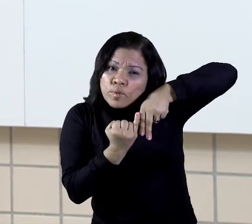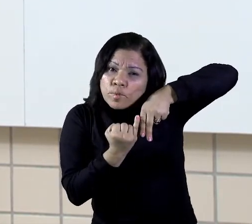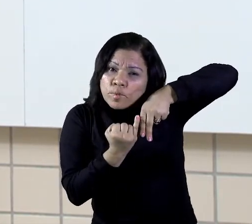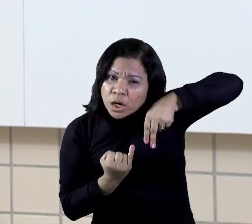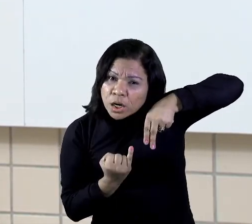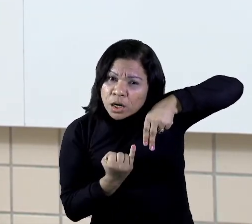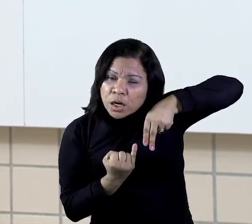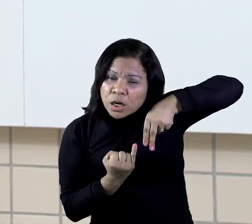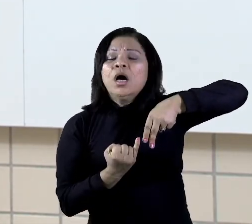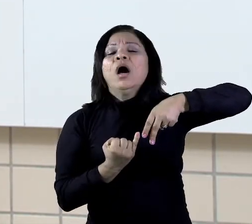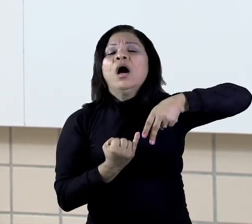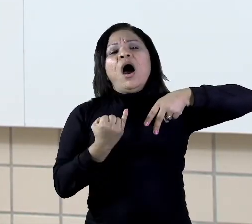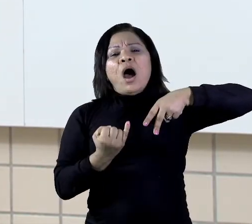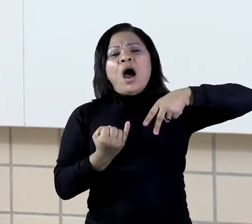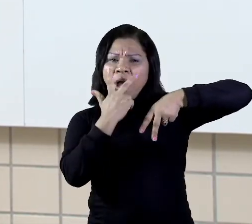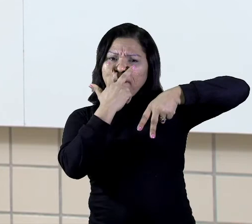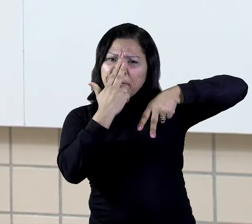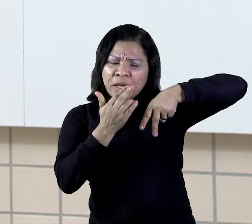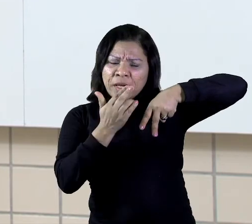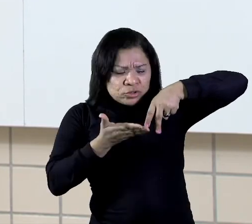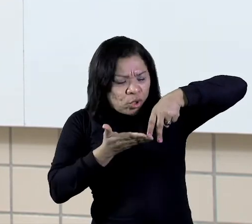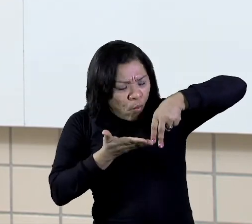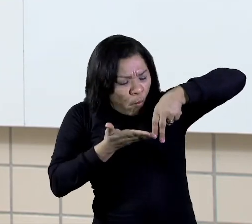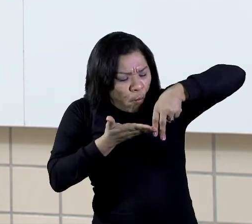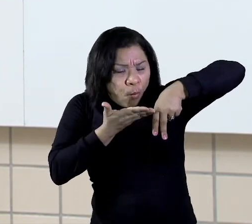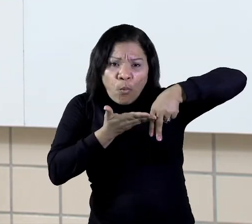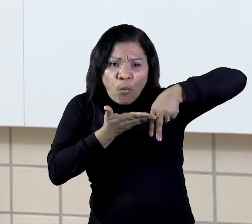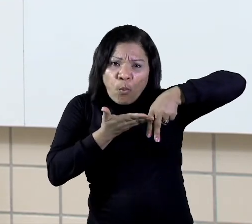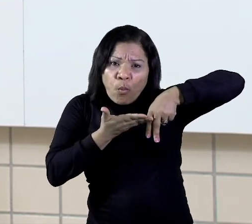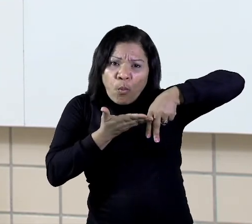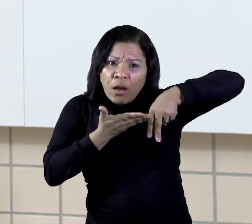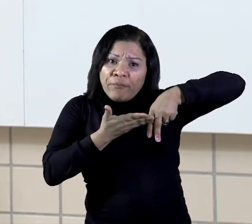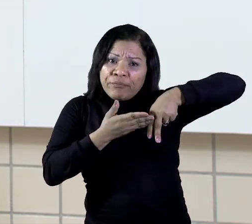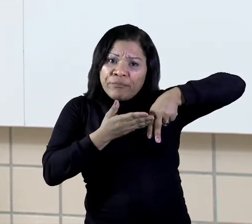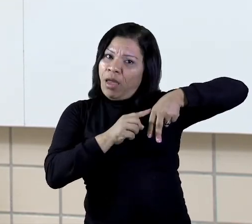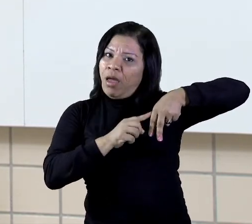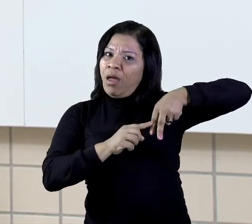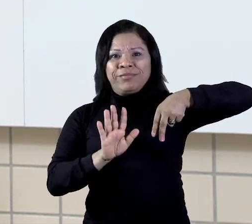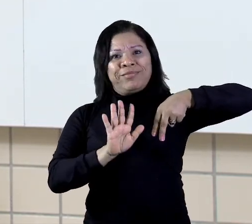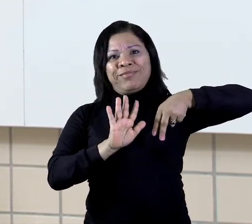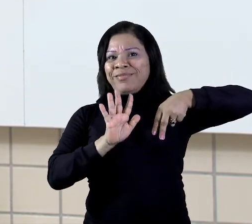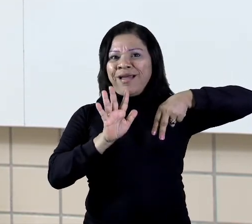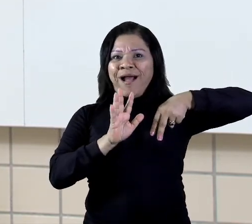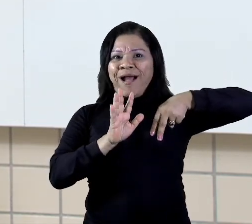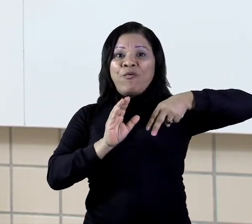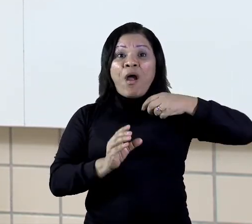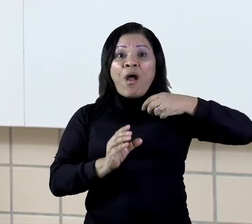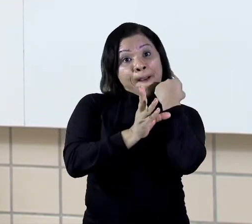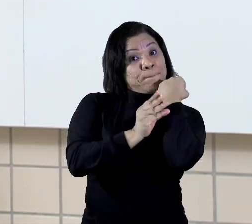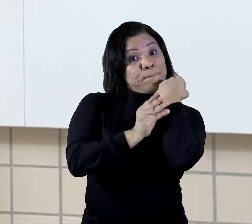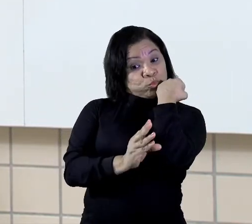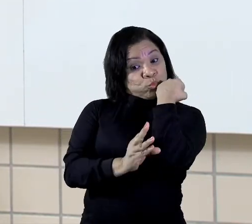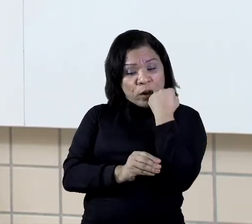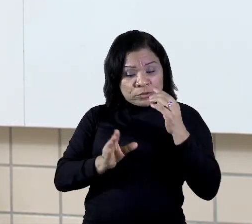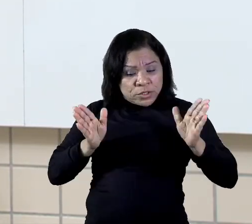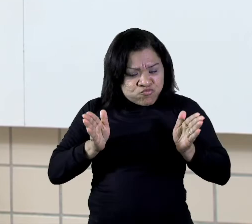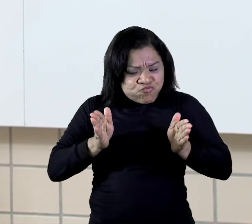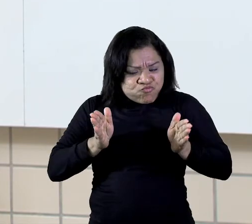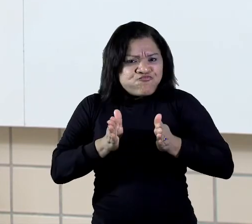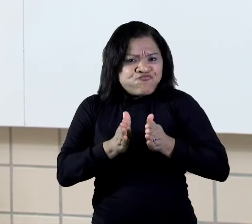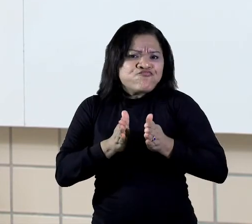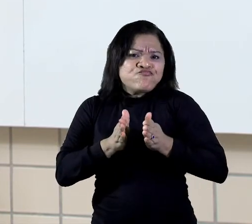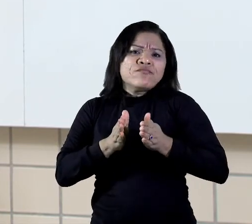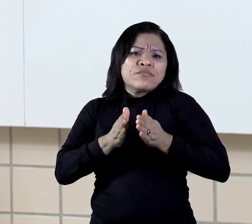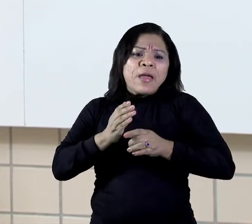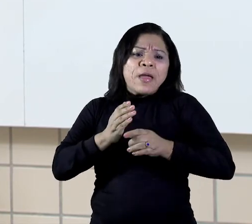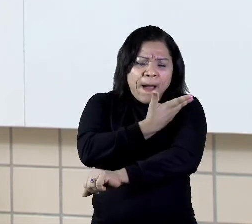outra. Ela parece que encurtou, parece não a perna, a musculatura. E a mesma coisa com o braço. Parece que o braço ficou mais fino. Por